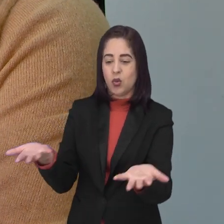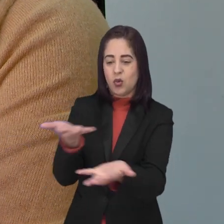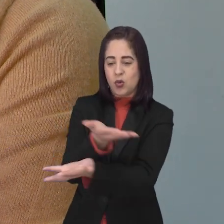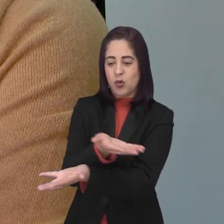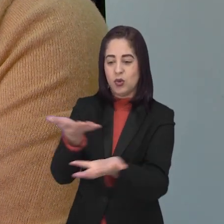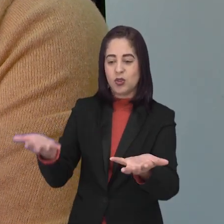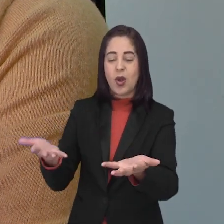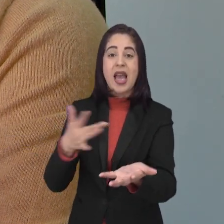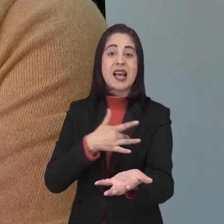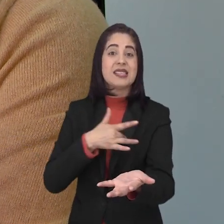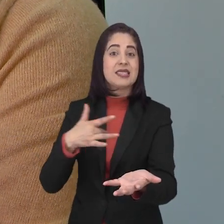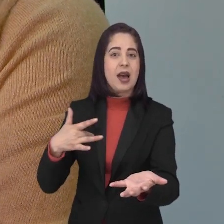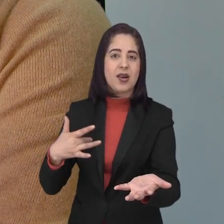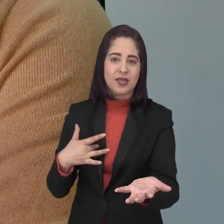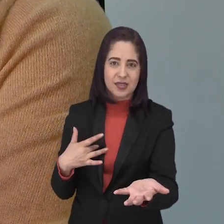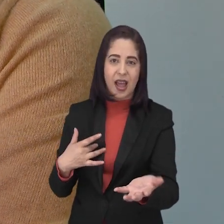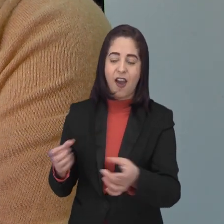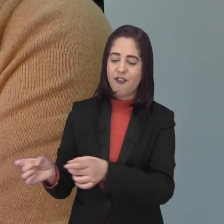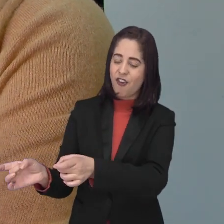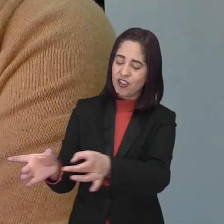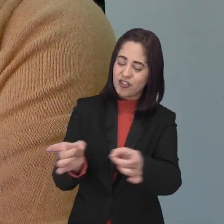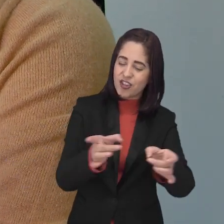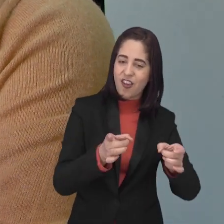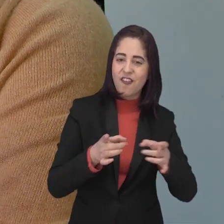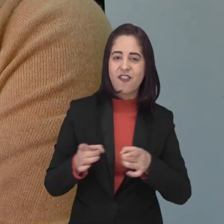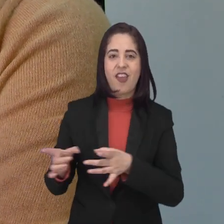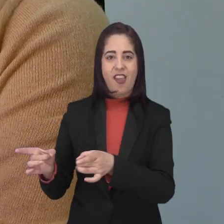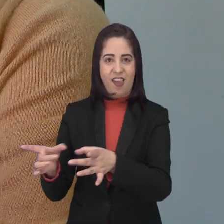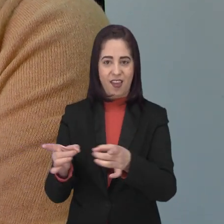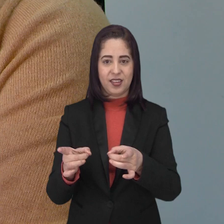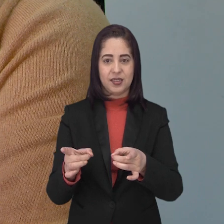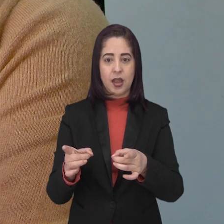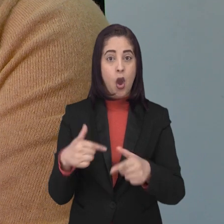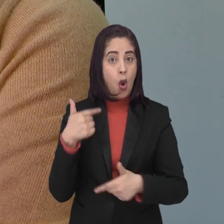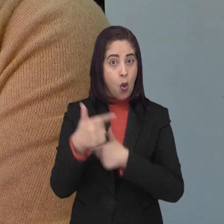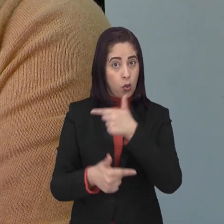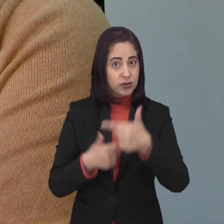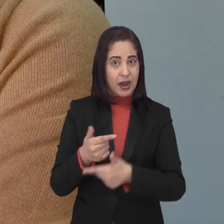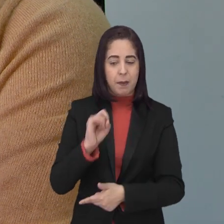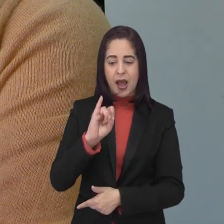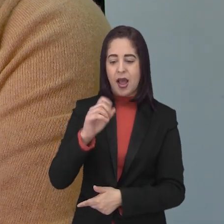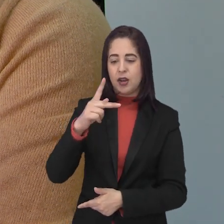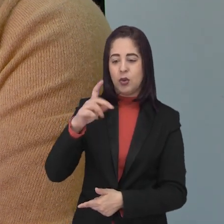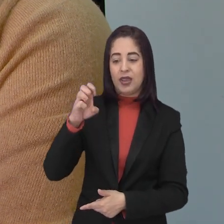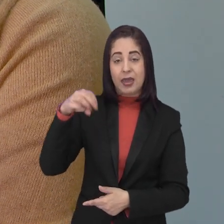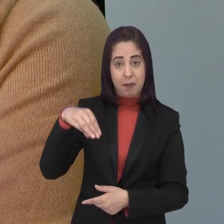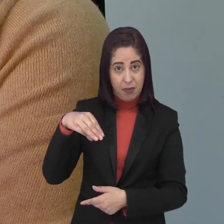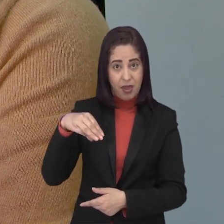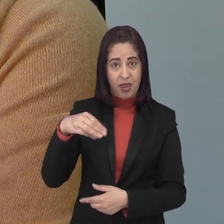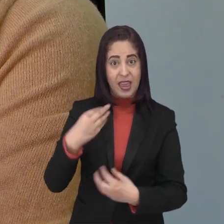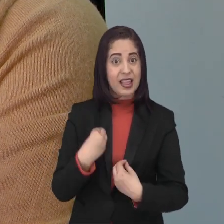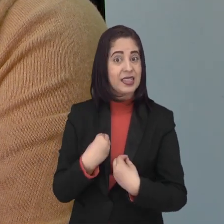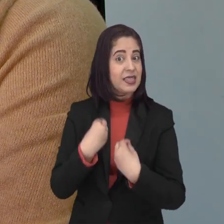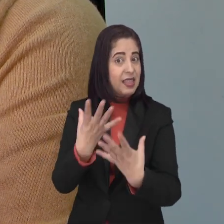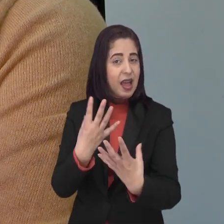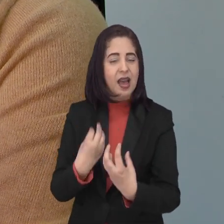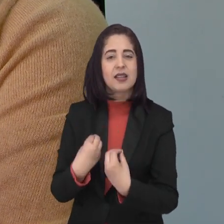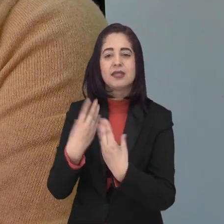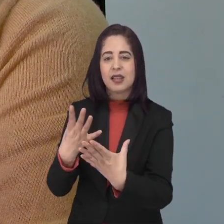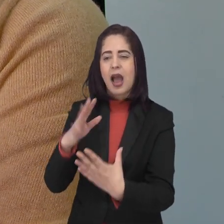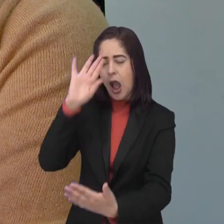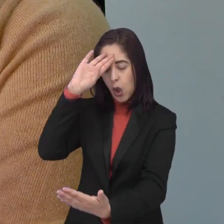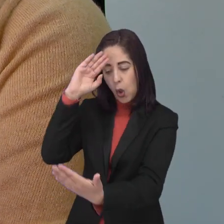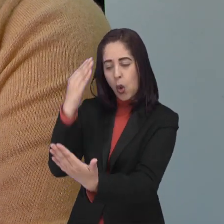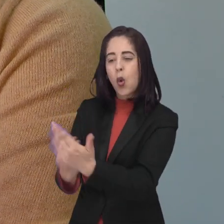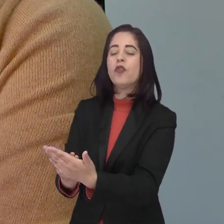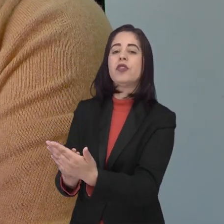numa relação saudável de consumo, e eu acho que o trabalho do IPEM ele promove exatamente isso,